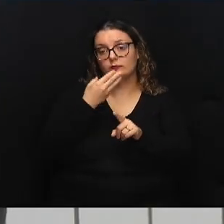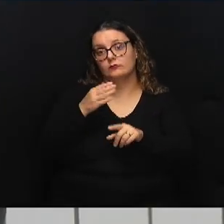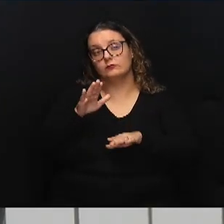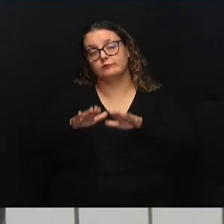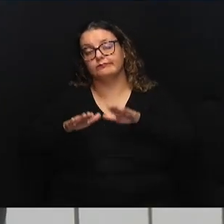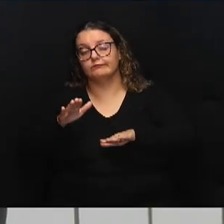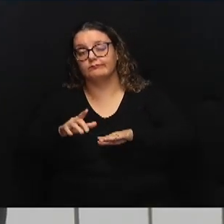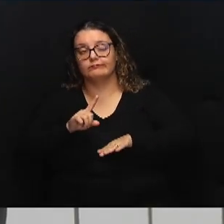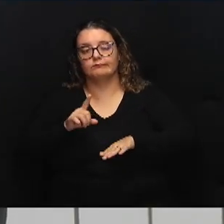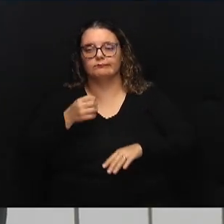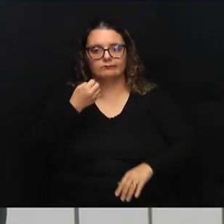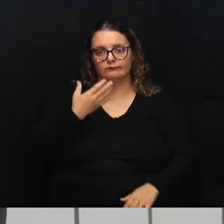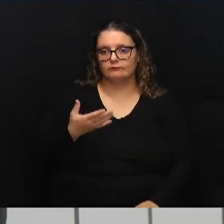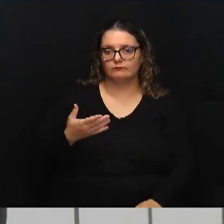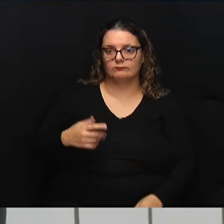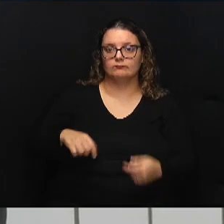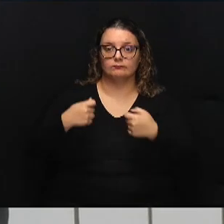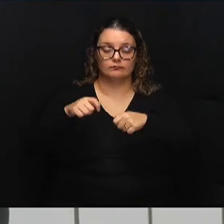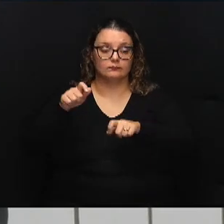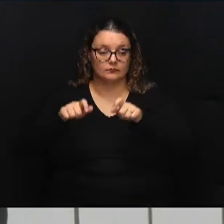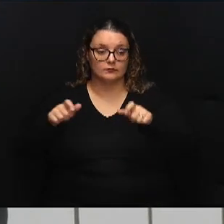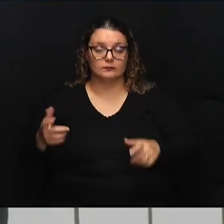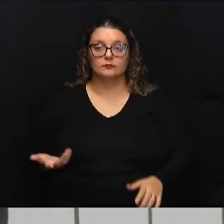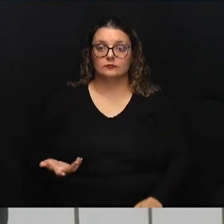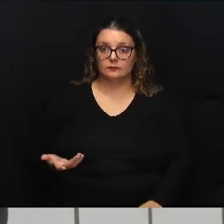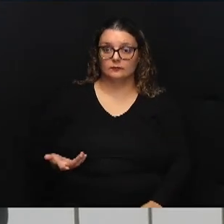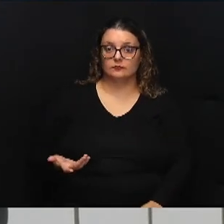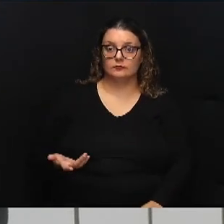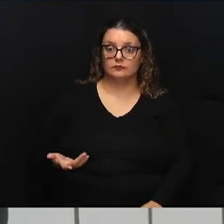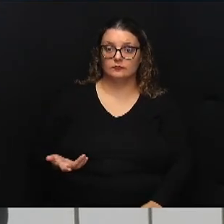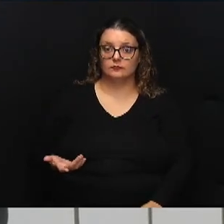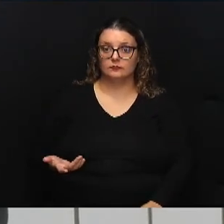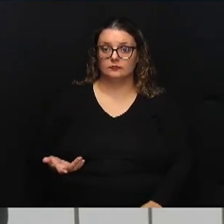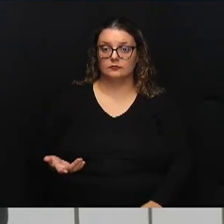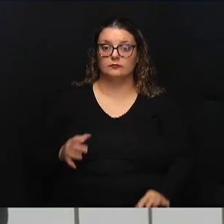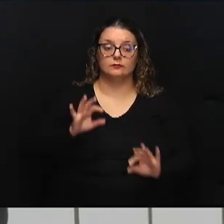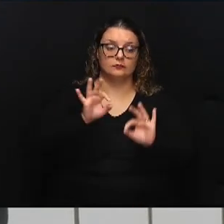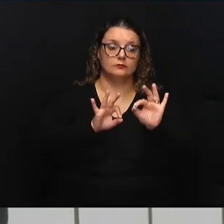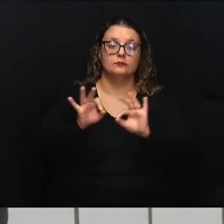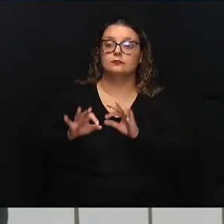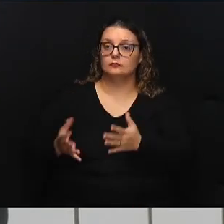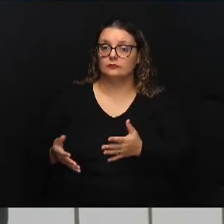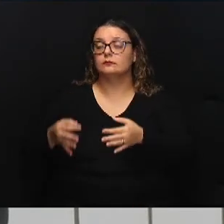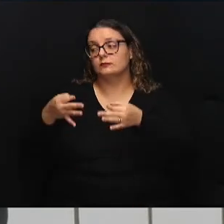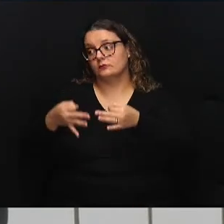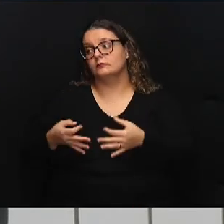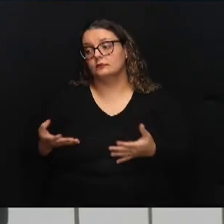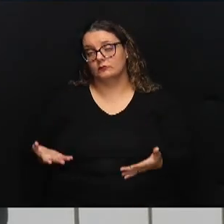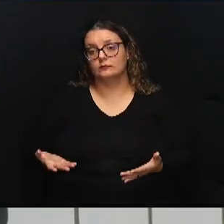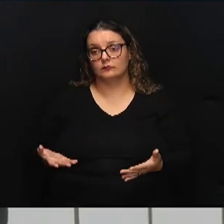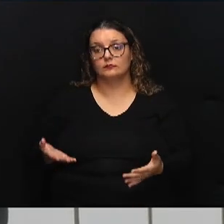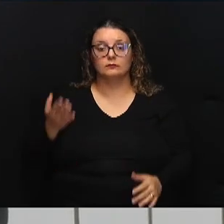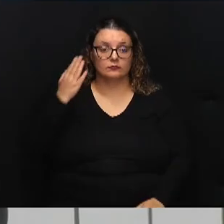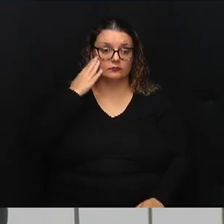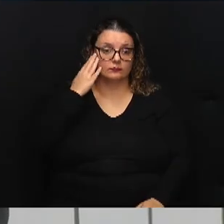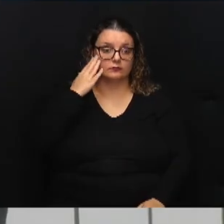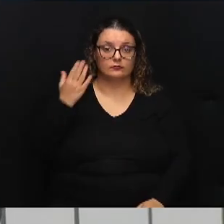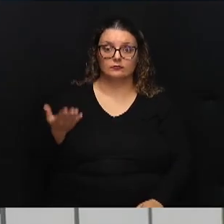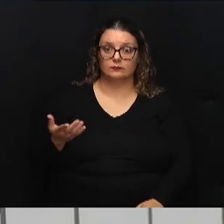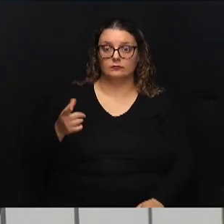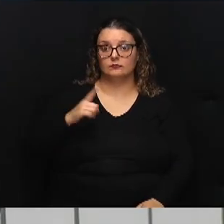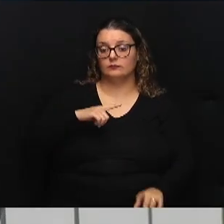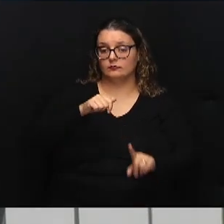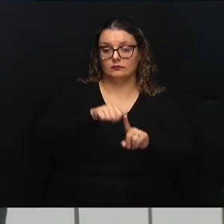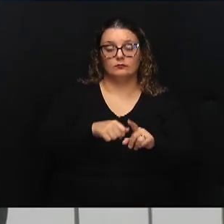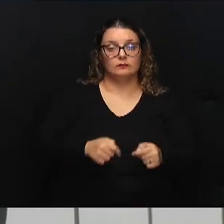muito, e você tem que ser uma pessoa com planejamento correto, para você saber que tem mês que você